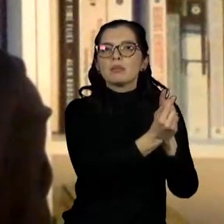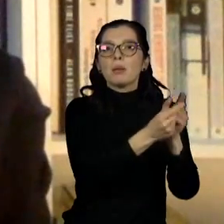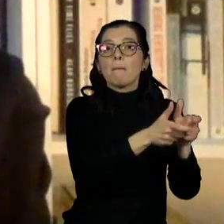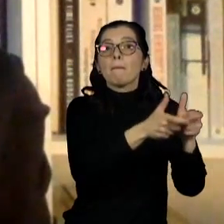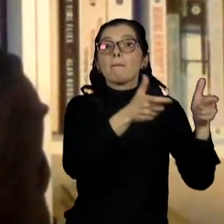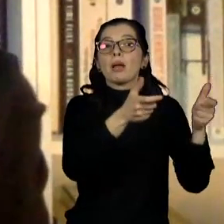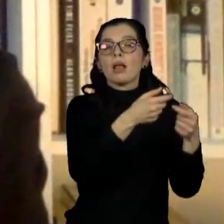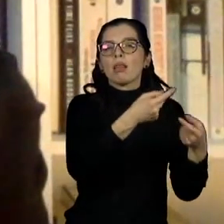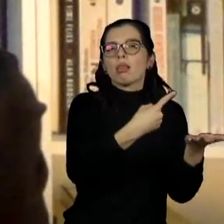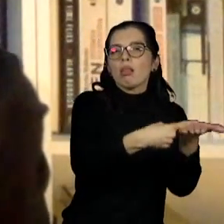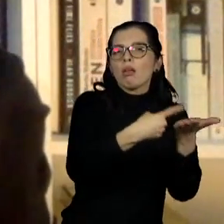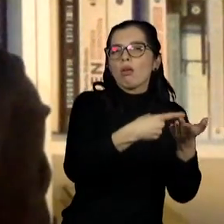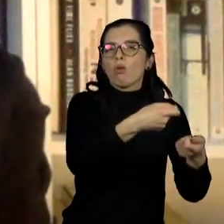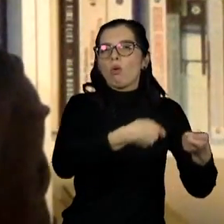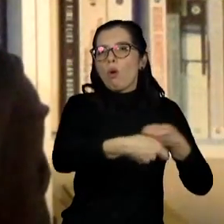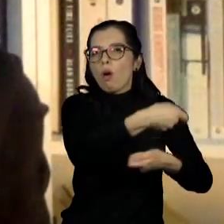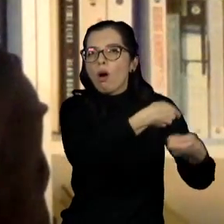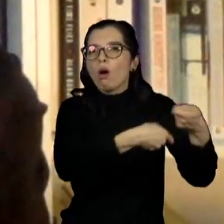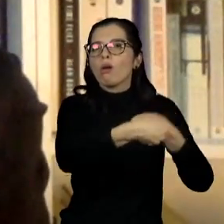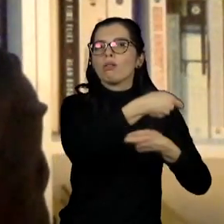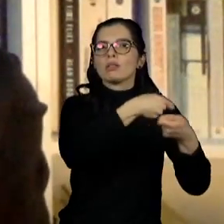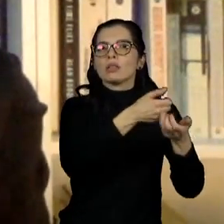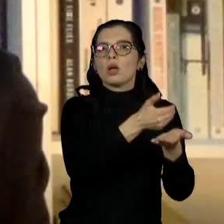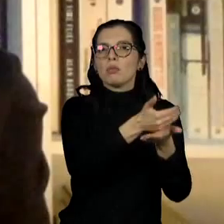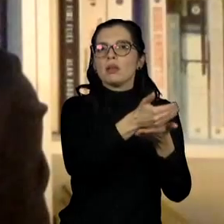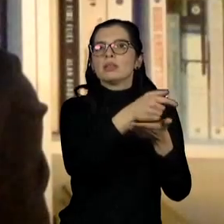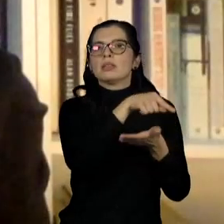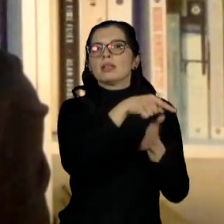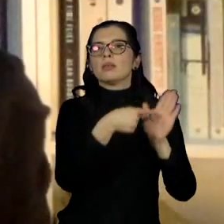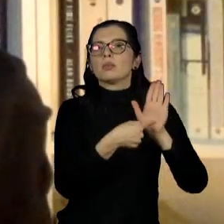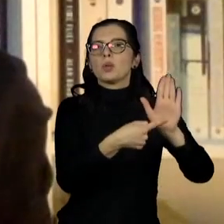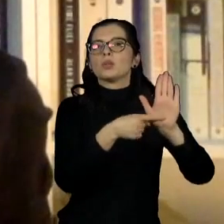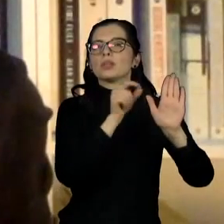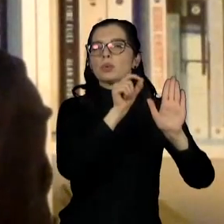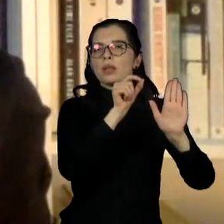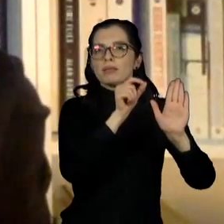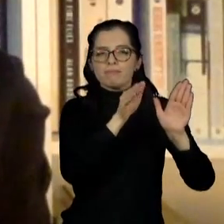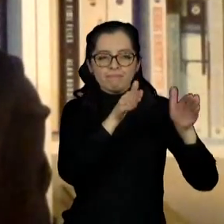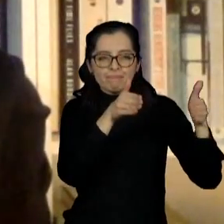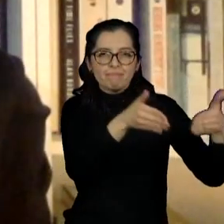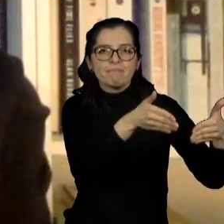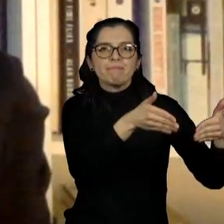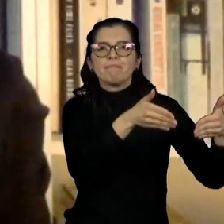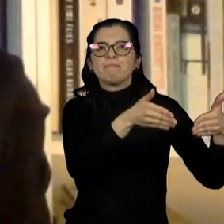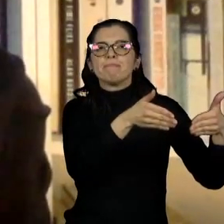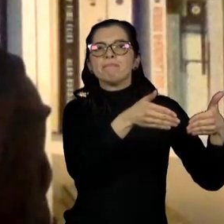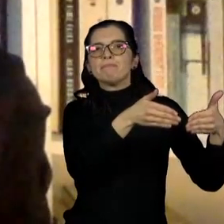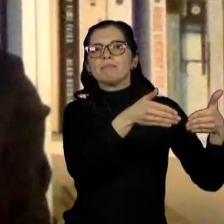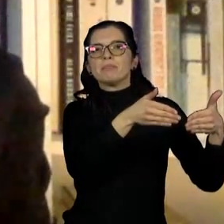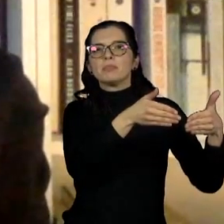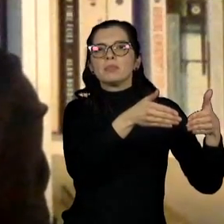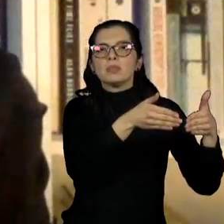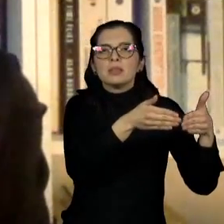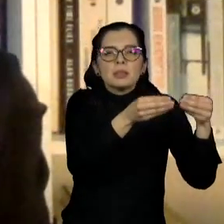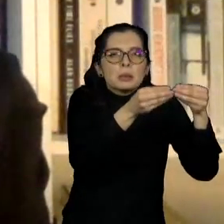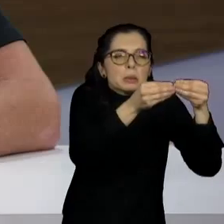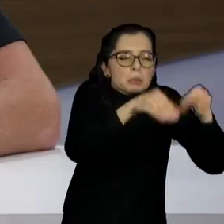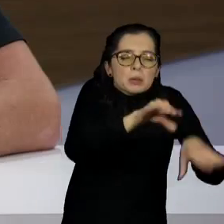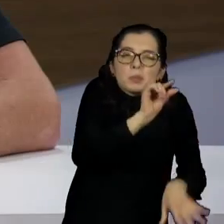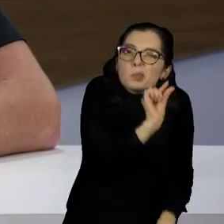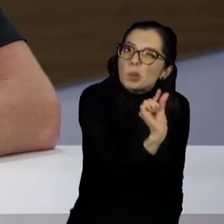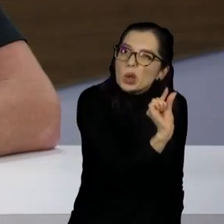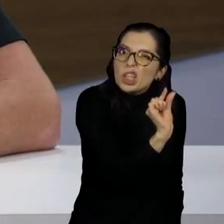businesses, nós começamos a operar com o thinnest possível margem e o menos possível